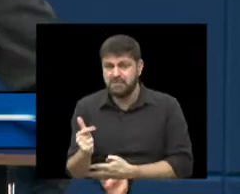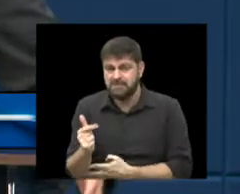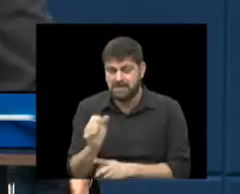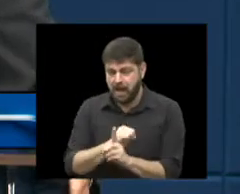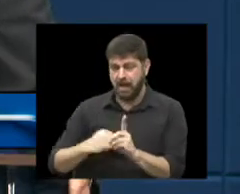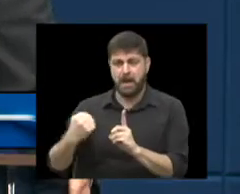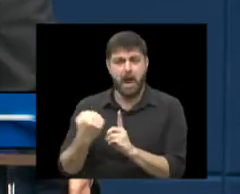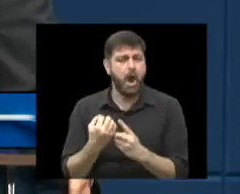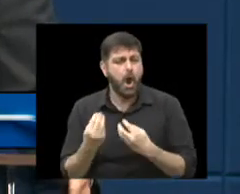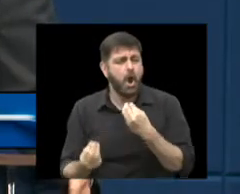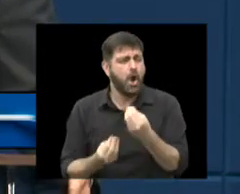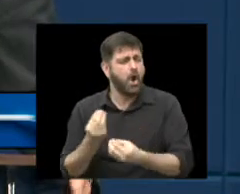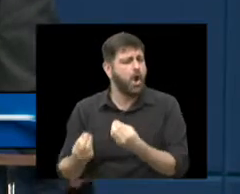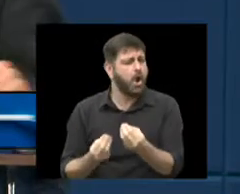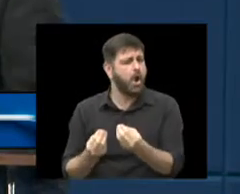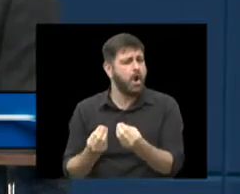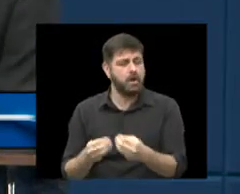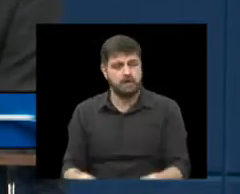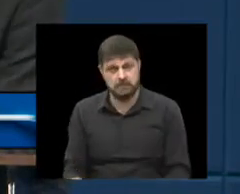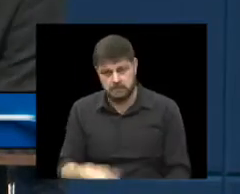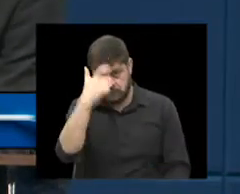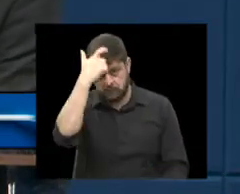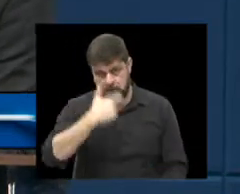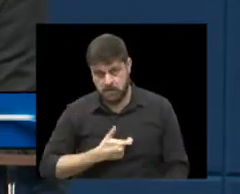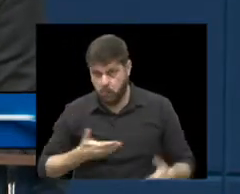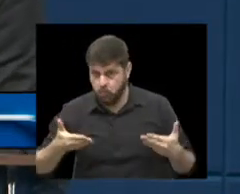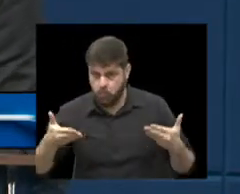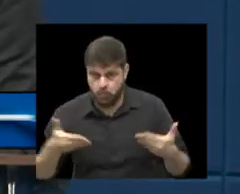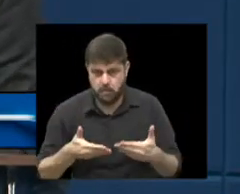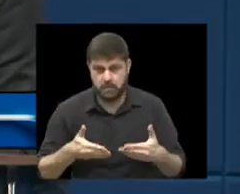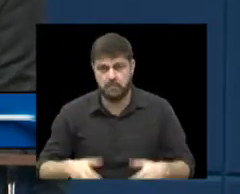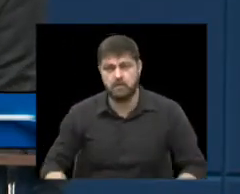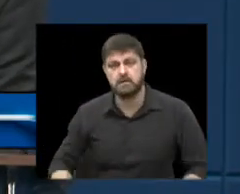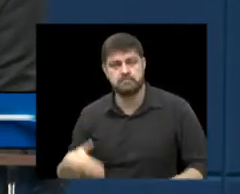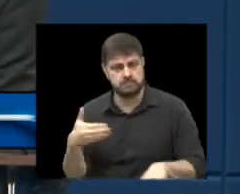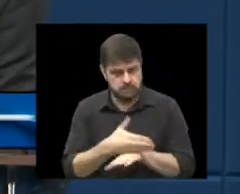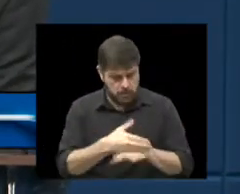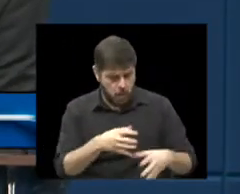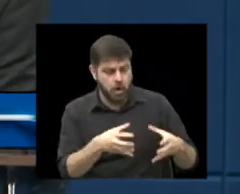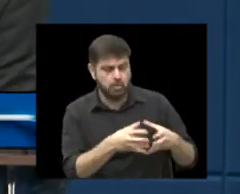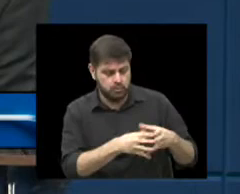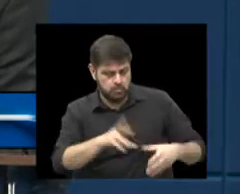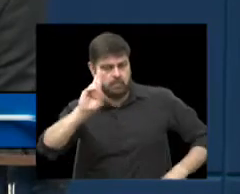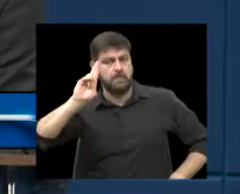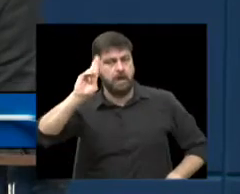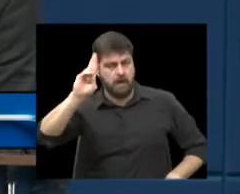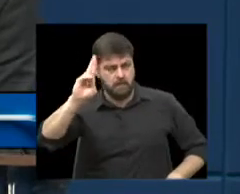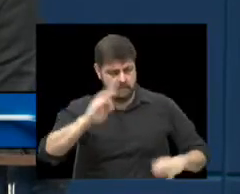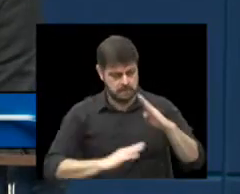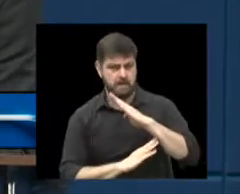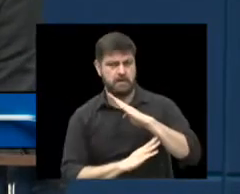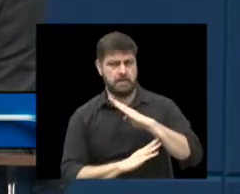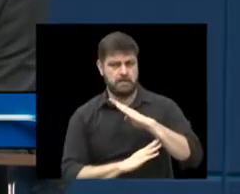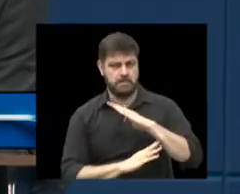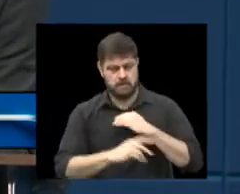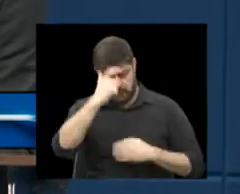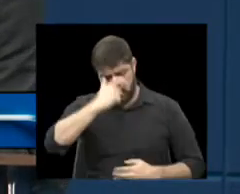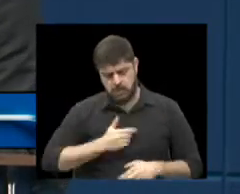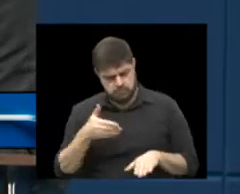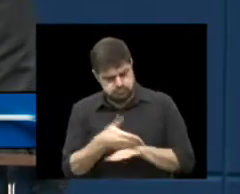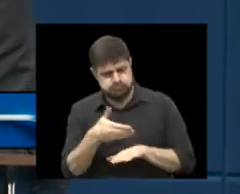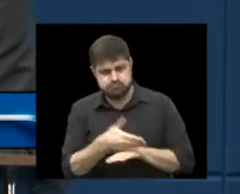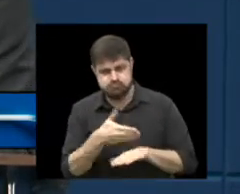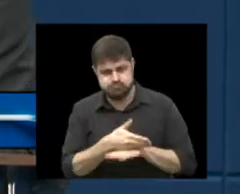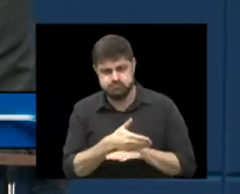civil organizada. Eu estou agora também, vou participar da Comissão de Representação da Câmara, que vai